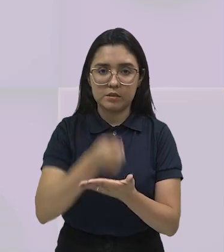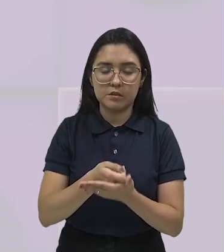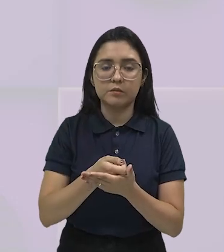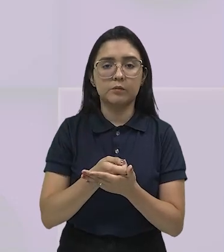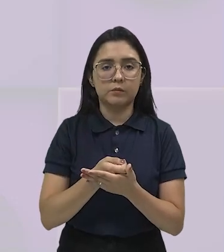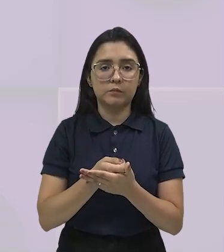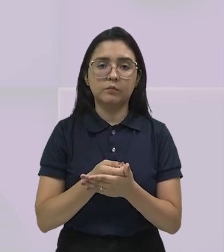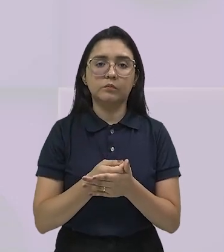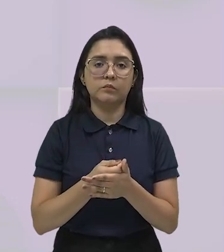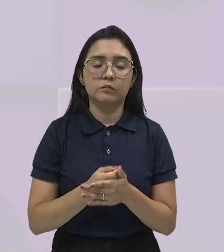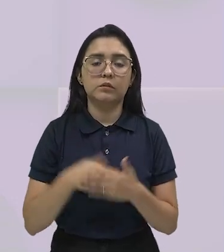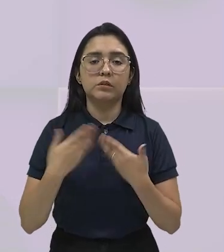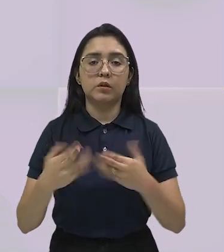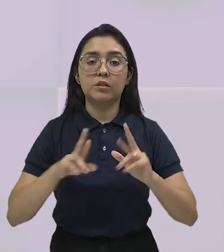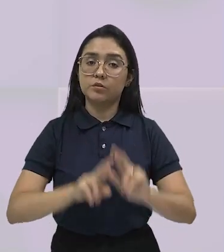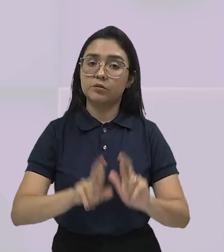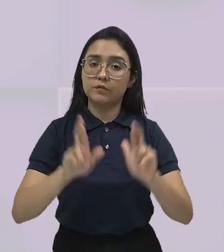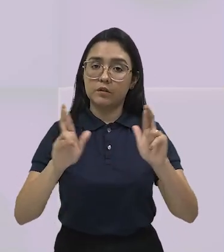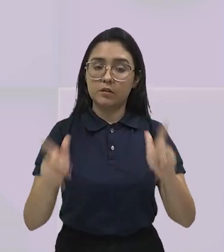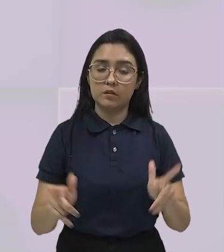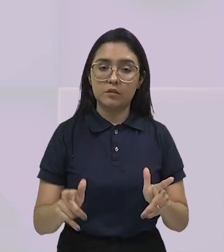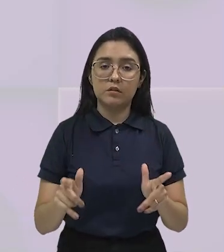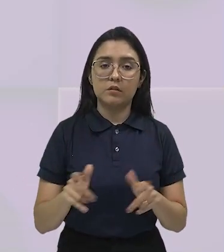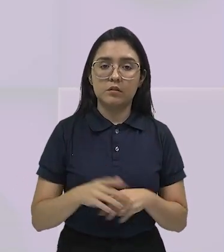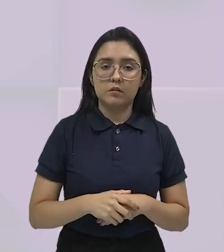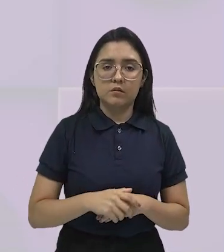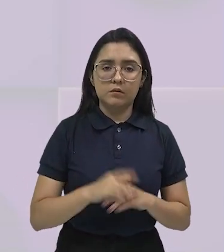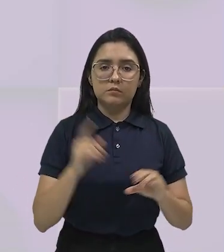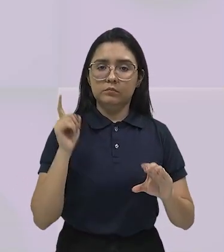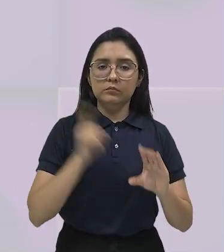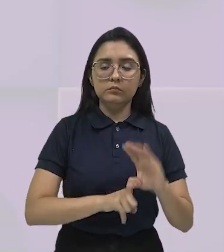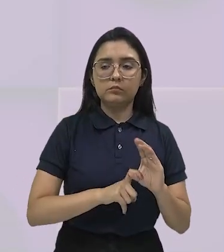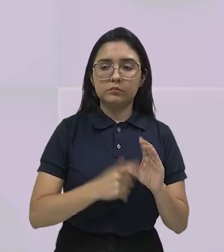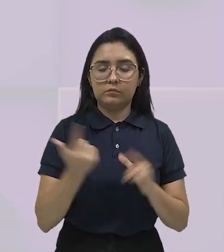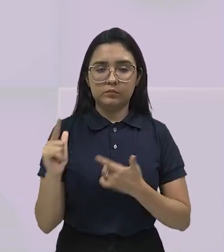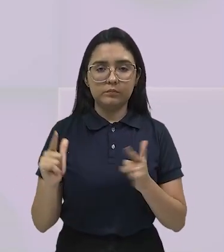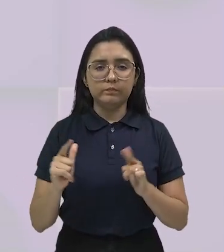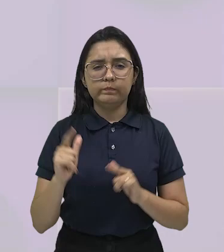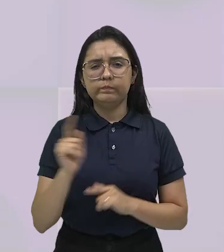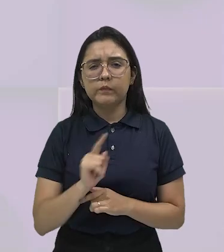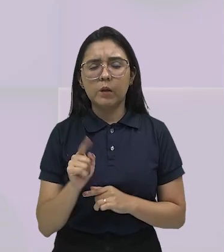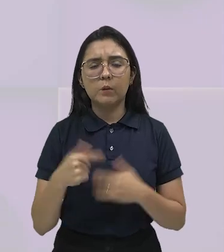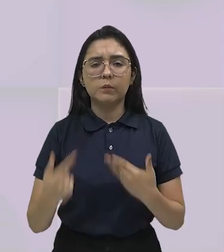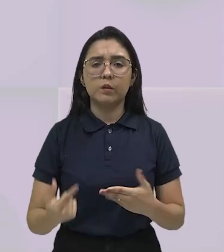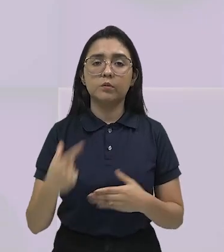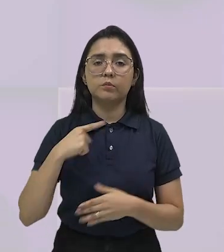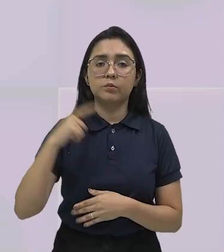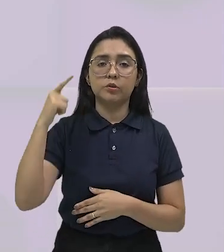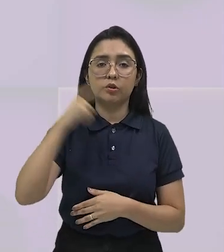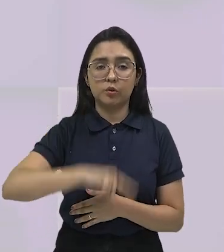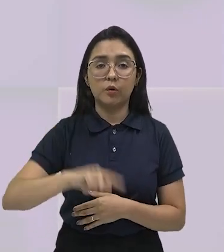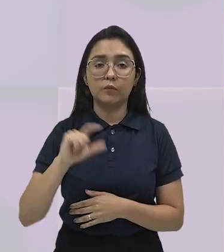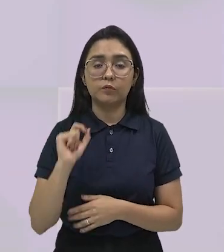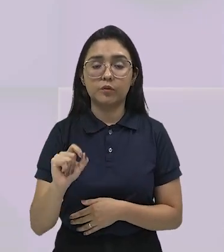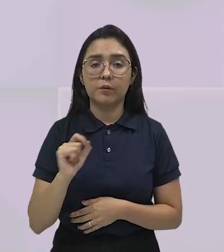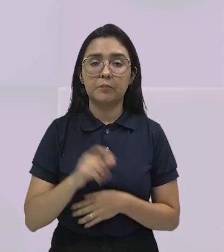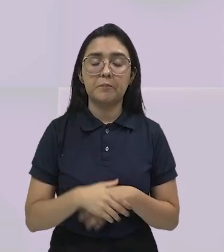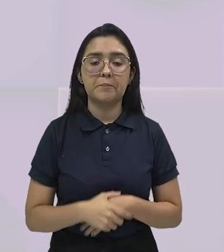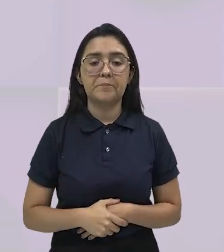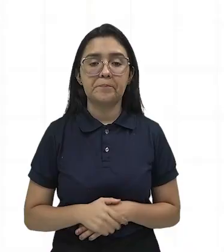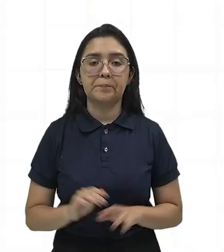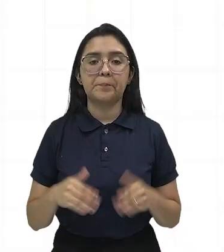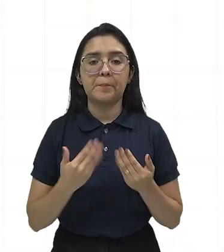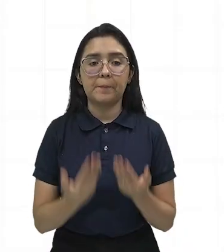situações, elas são independentes. Uma não depende da outra, né? Então, reforçando, olha só.